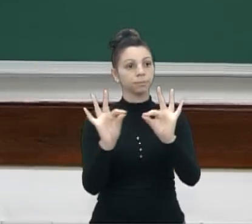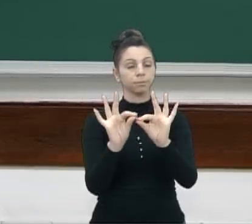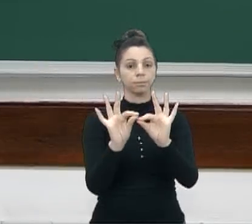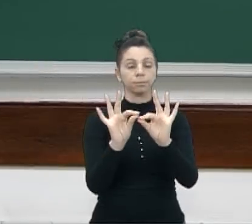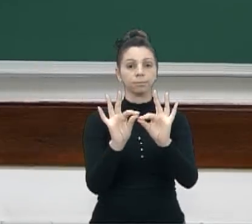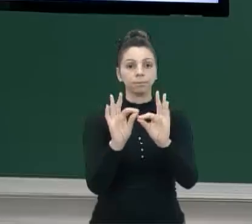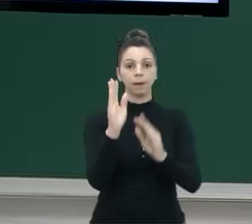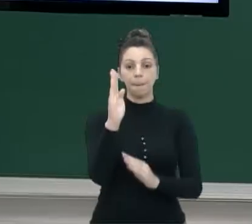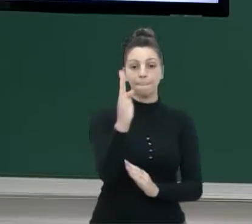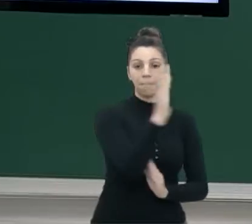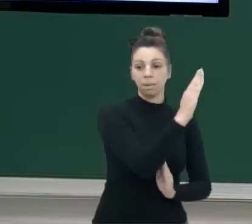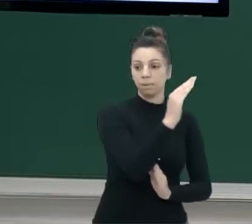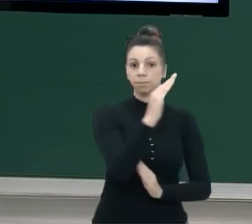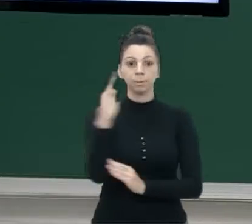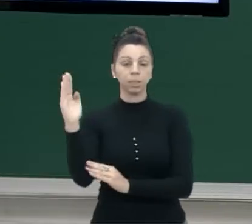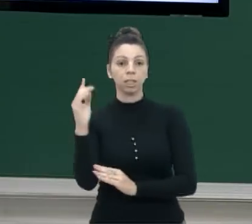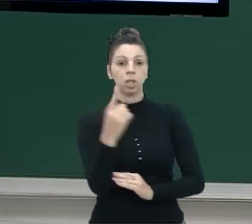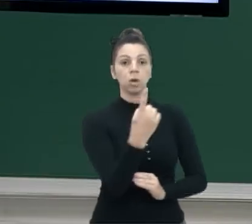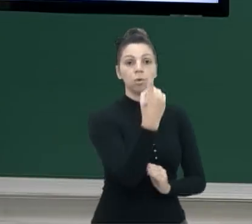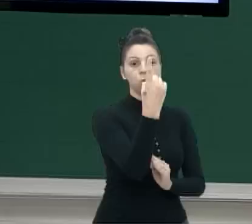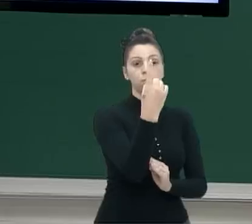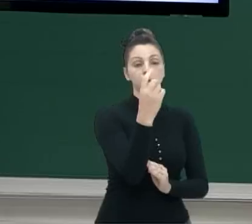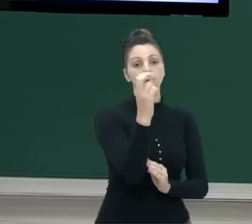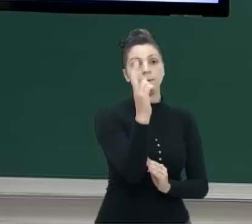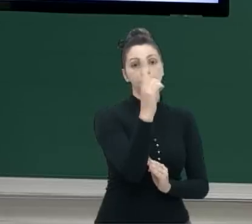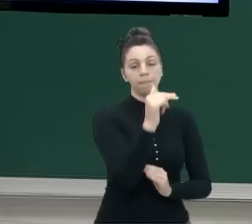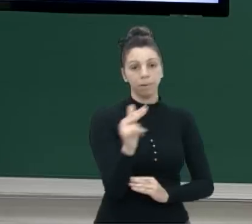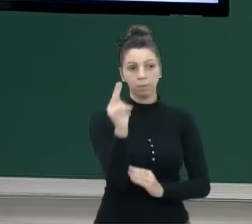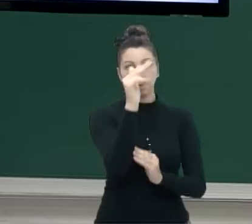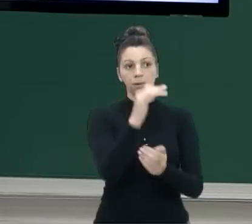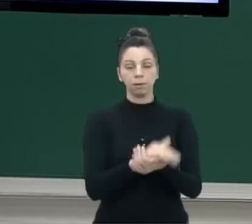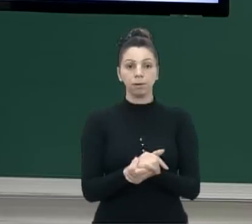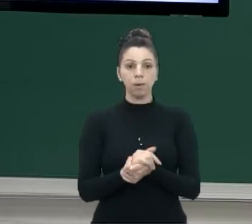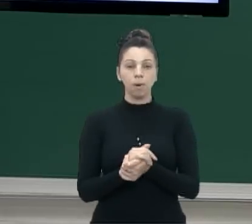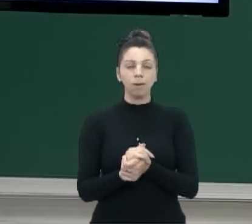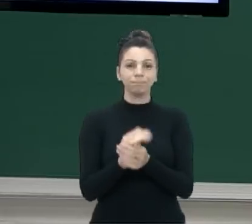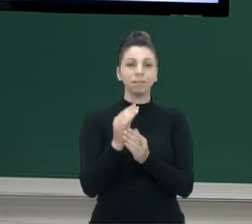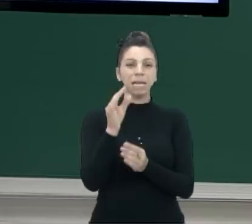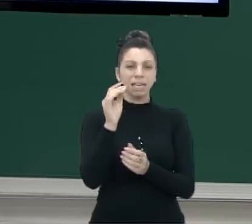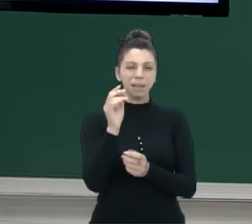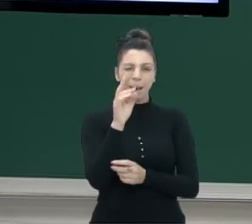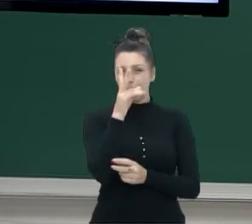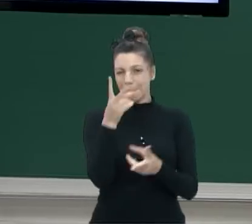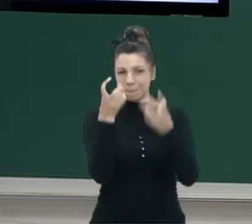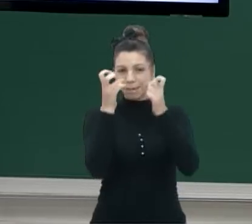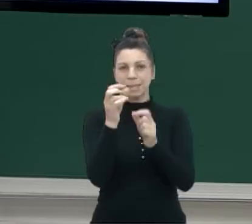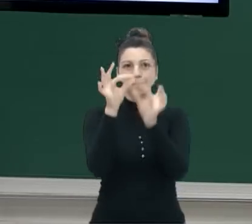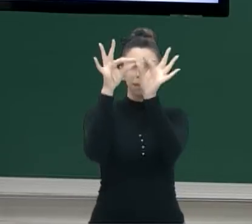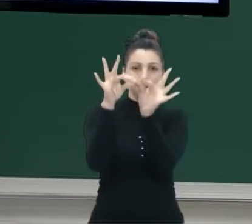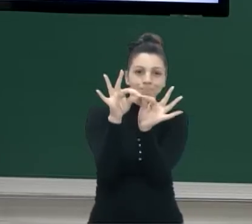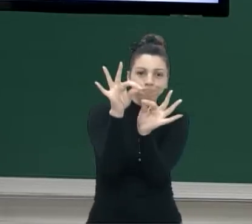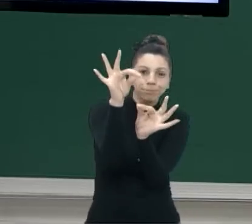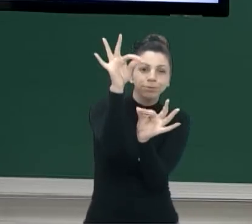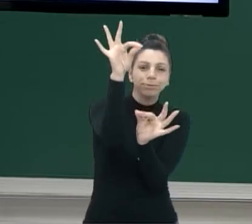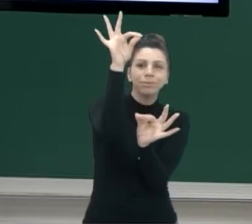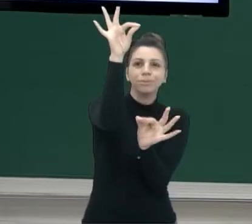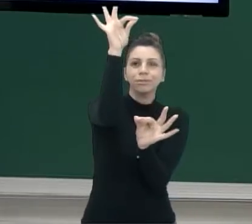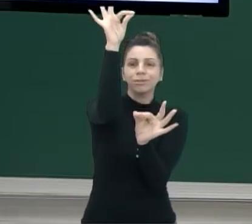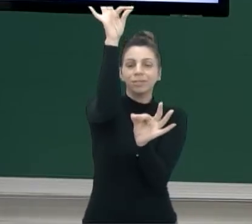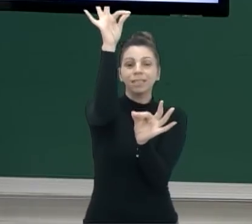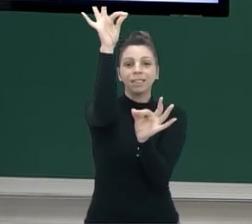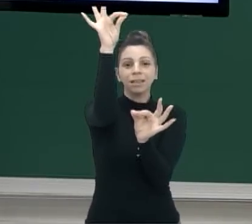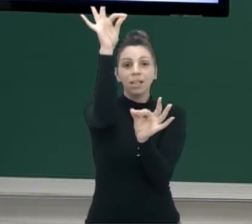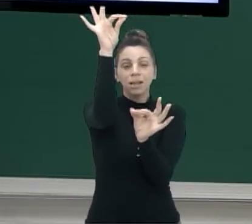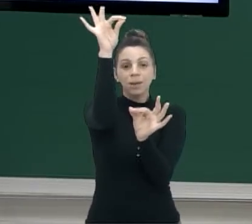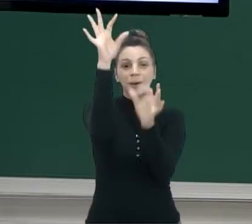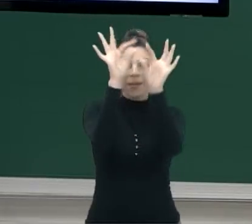O que aconteceu? Olha lá, 15/30, 5/10 e 1/2 é a